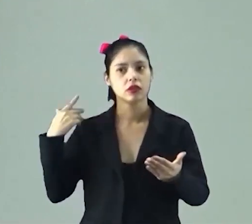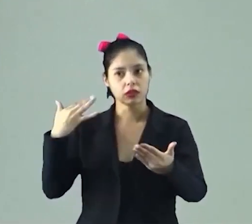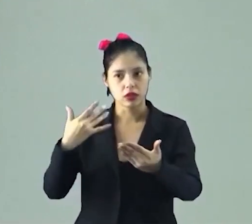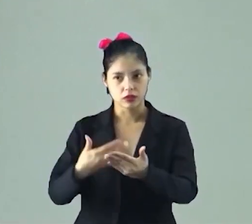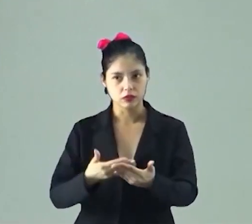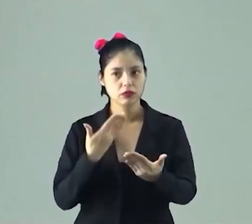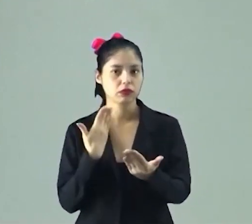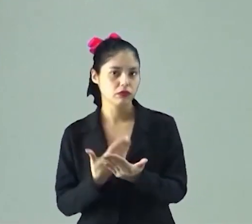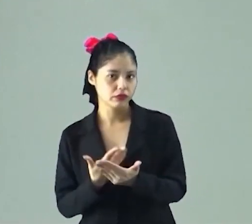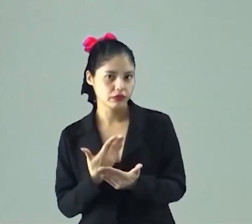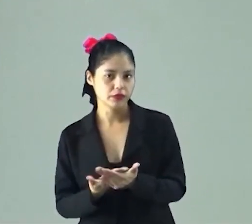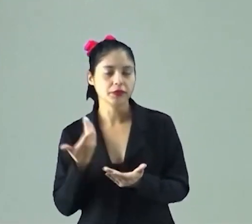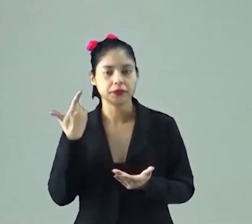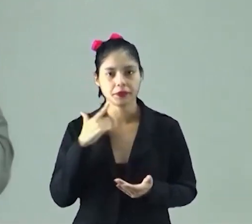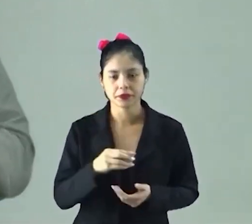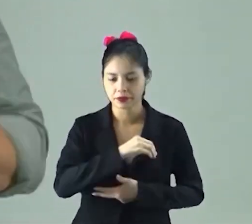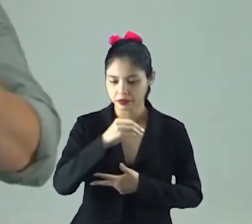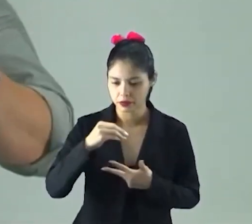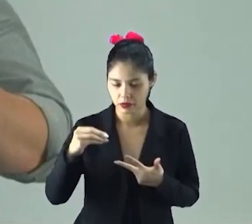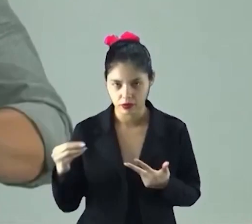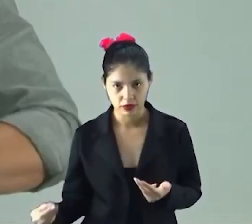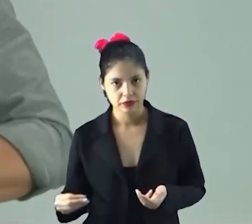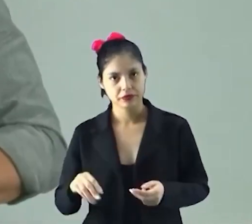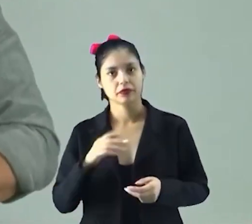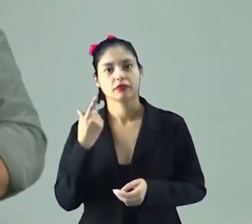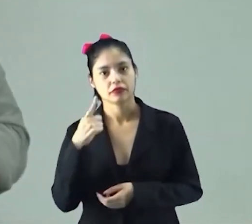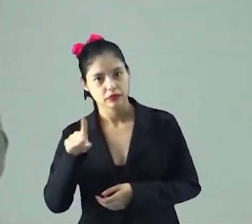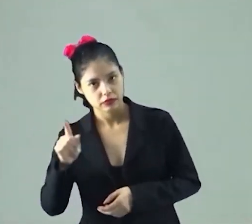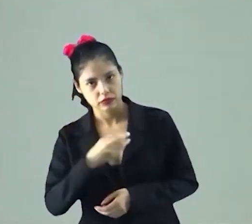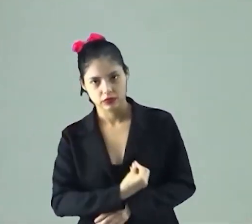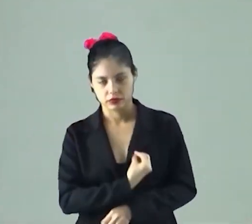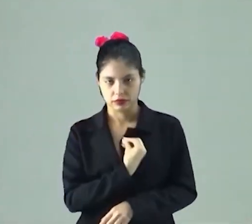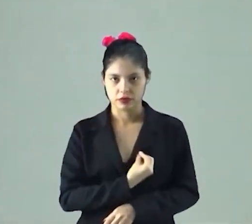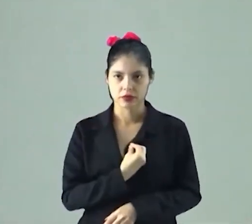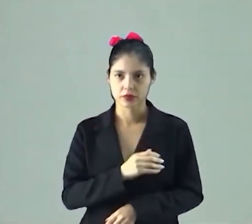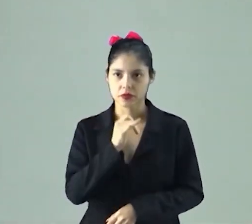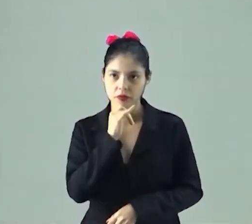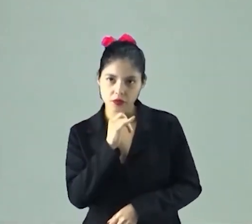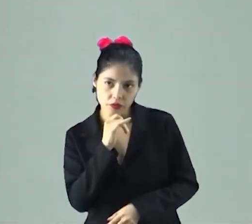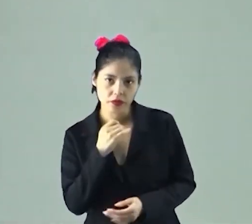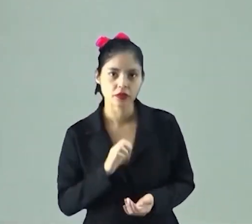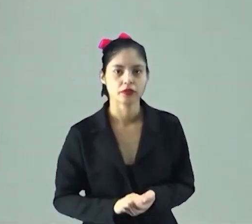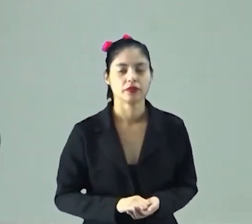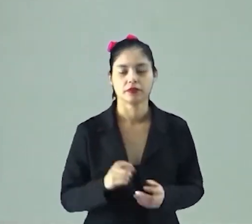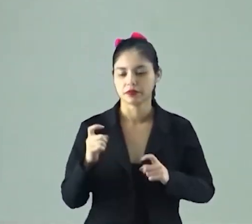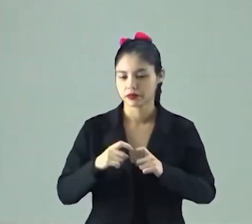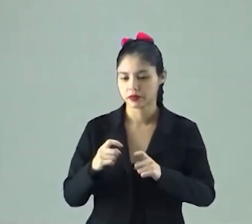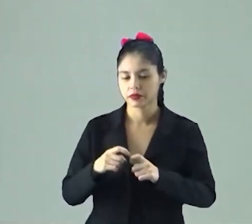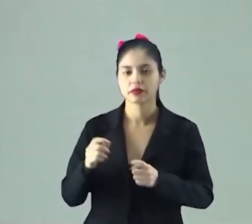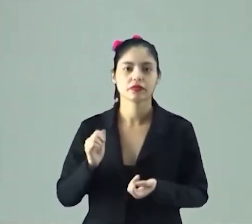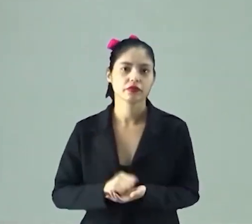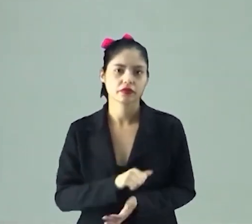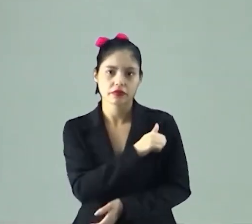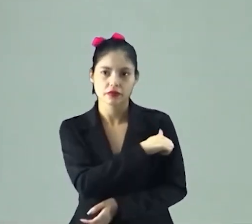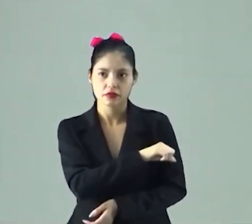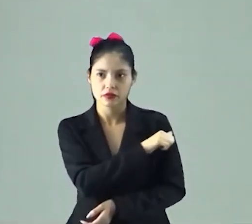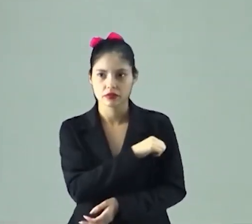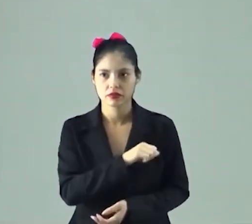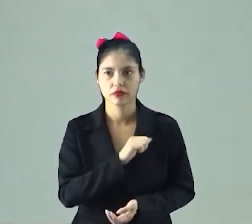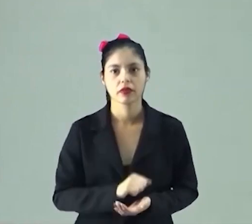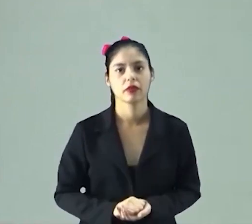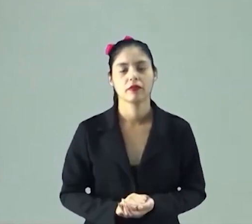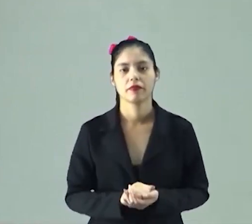avançar nos seus estudos, avançar no Enem, avançar na sua carreira, ser, por exemplo, um estudante, medicina, enfermagem, principalmente essa